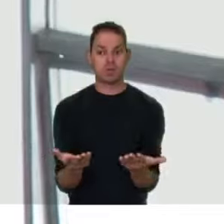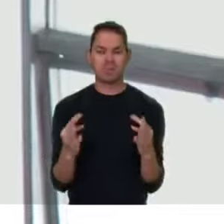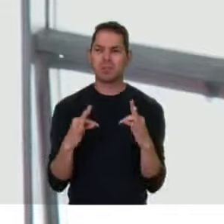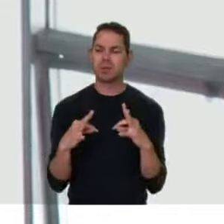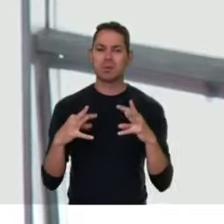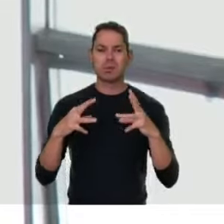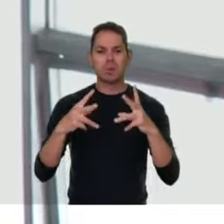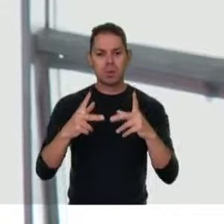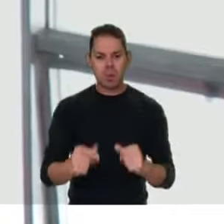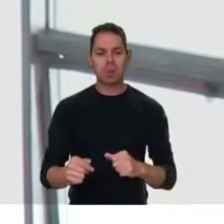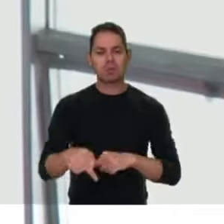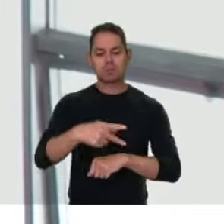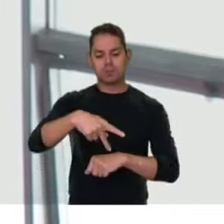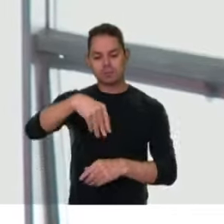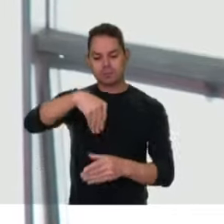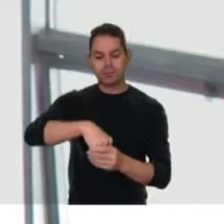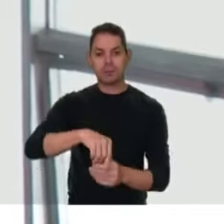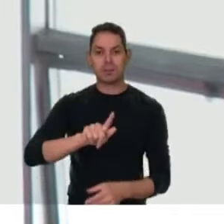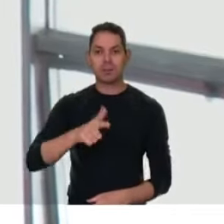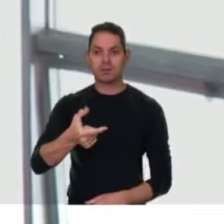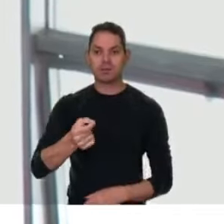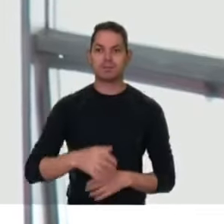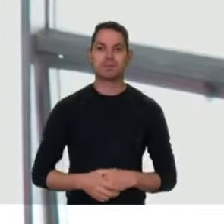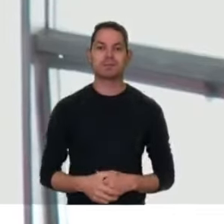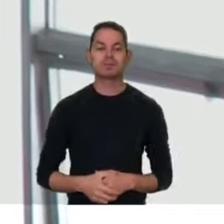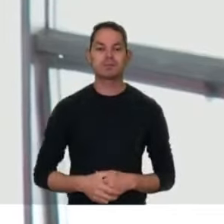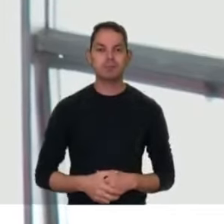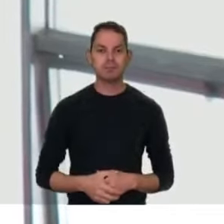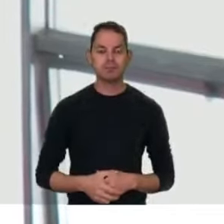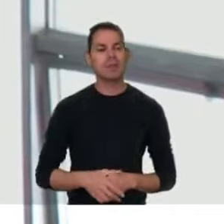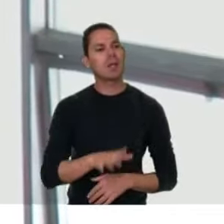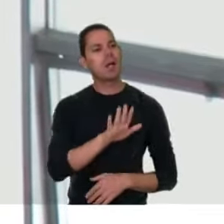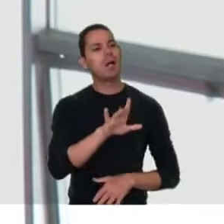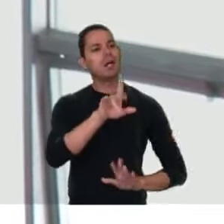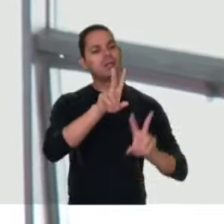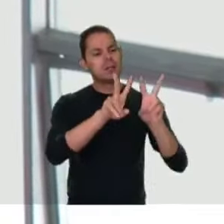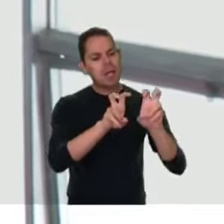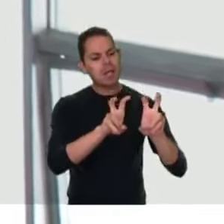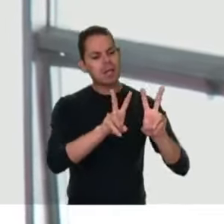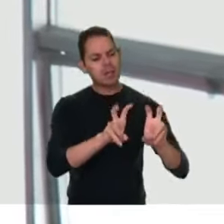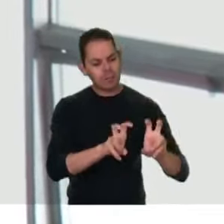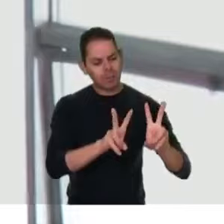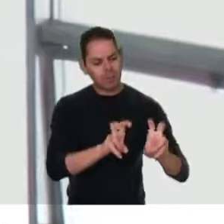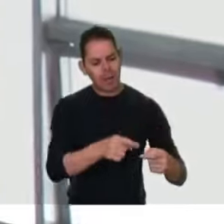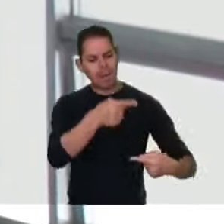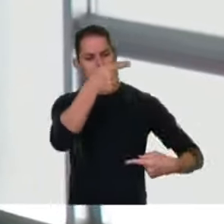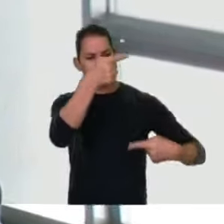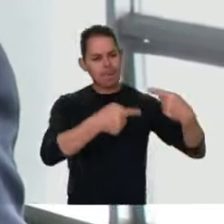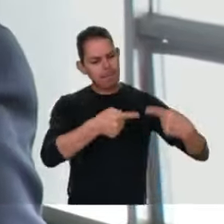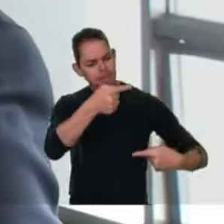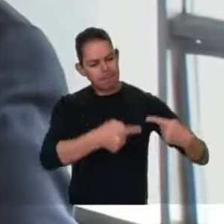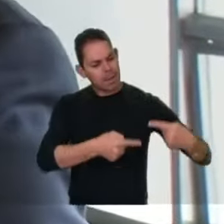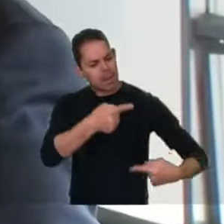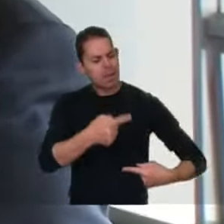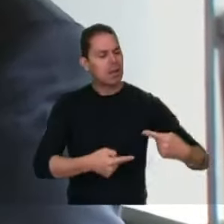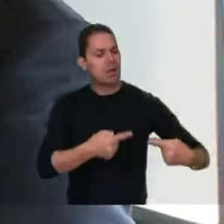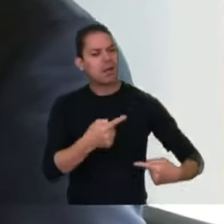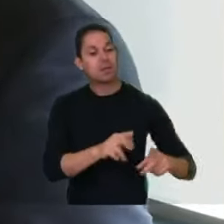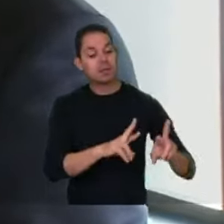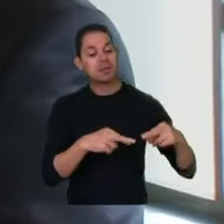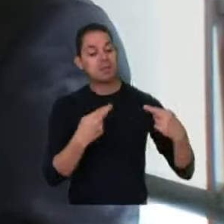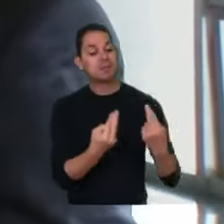nós países que integram o G20 e agora eh as temáticas né os temas que serão debatidos eh nessas reuniões